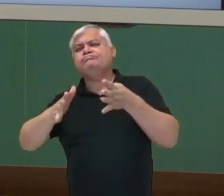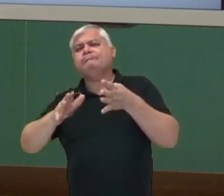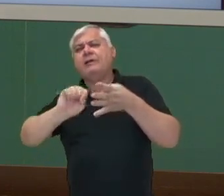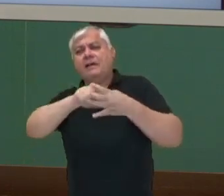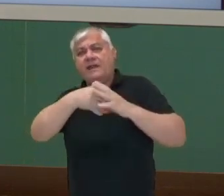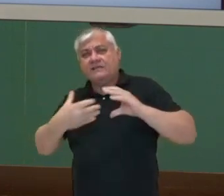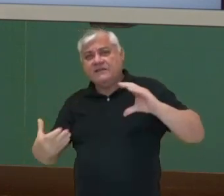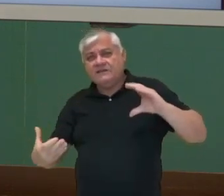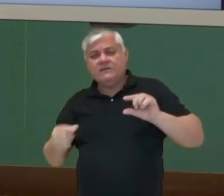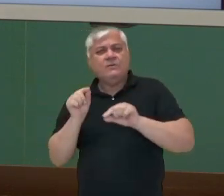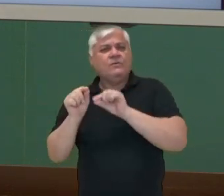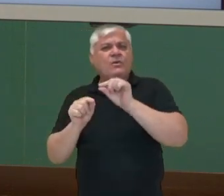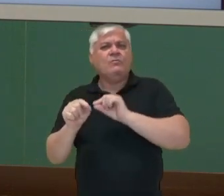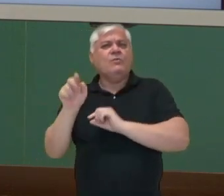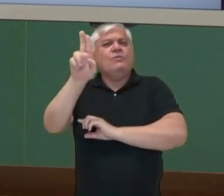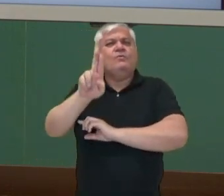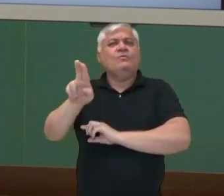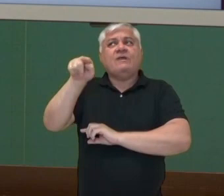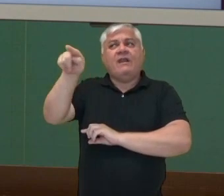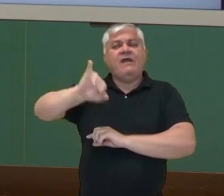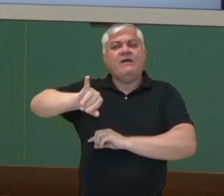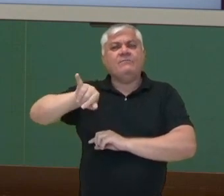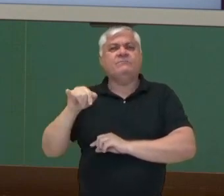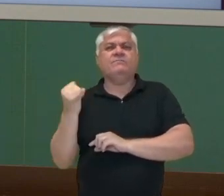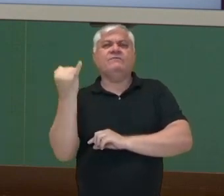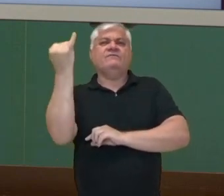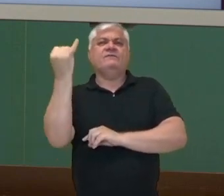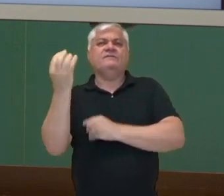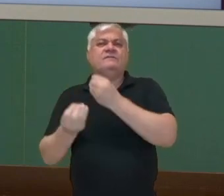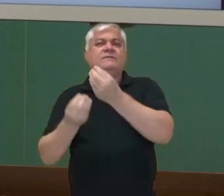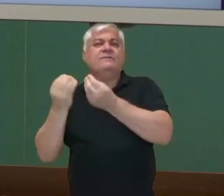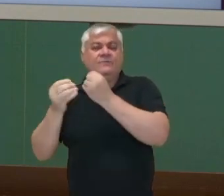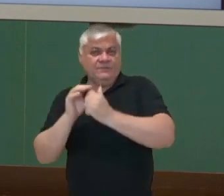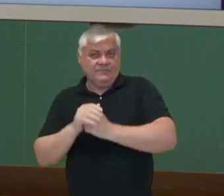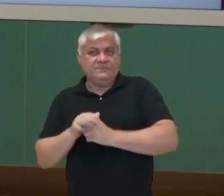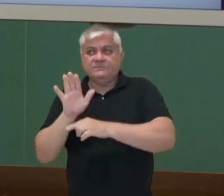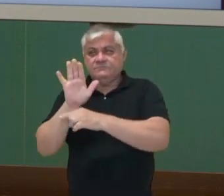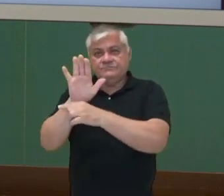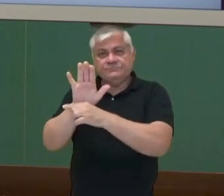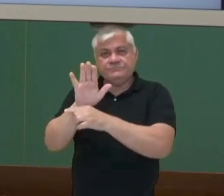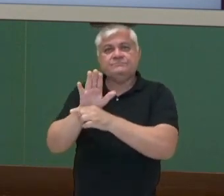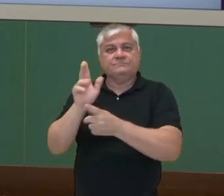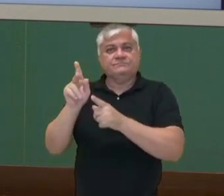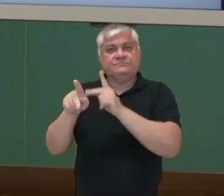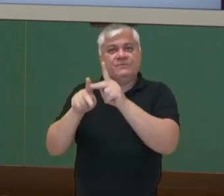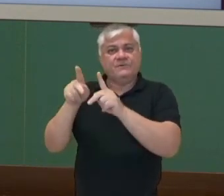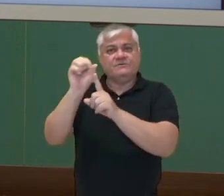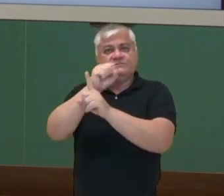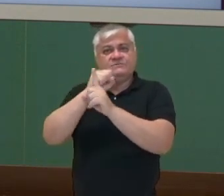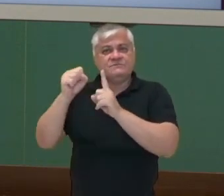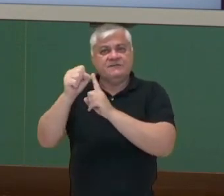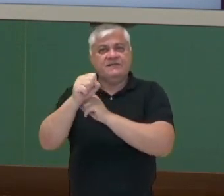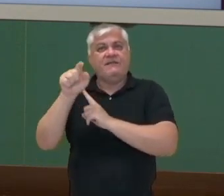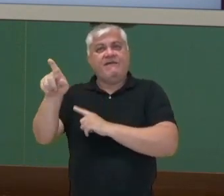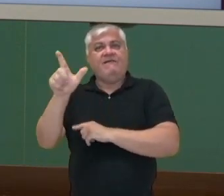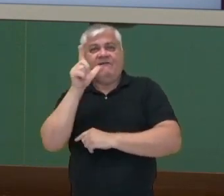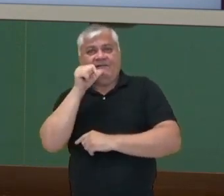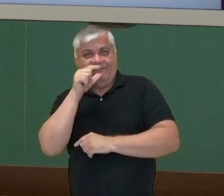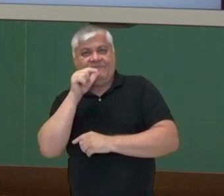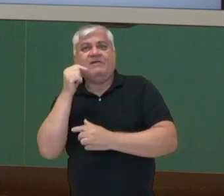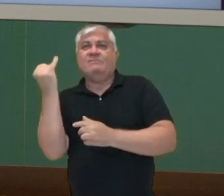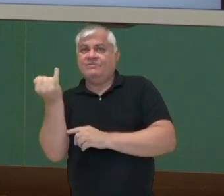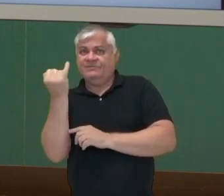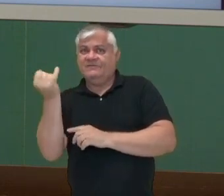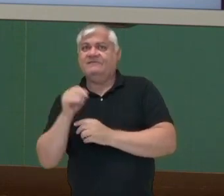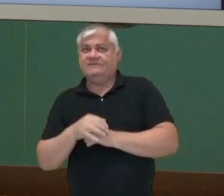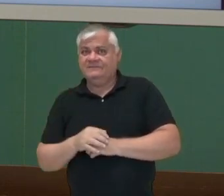delas, ou seja, como ela é utilizada, como o recurso, né, dessas bacias hidrográficas, que é a água, é